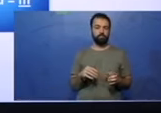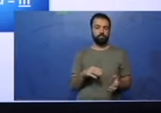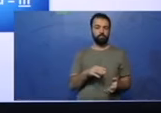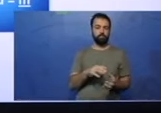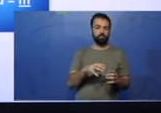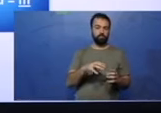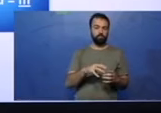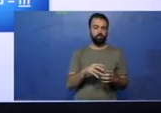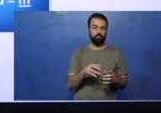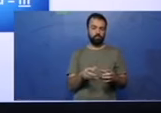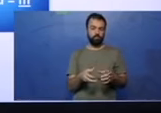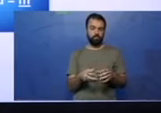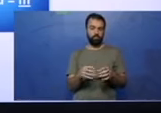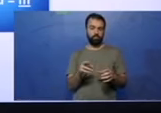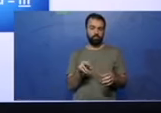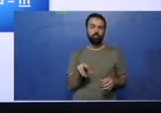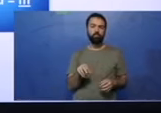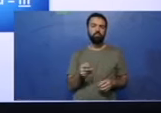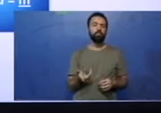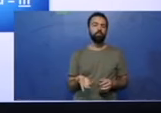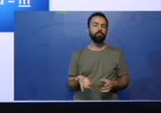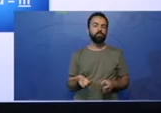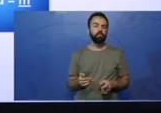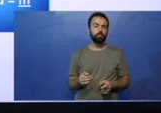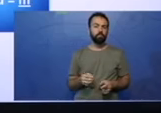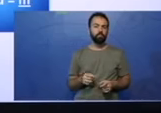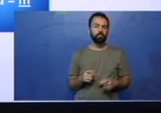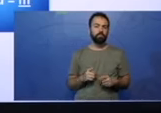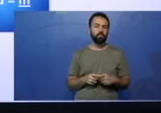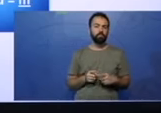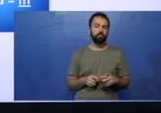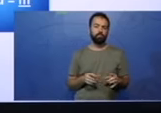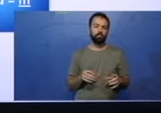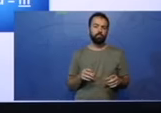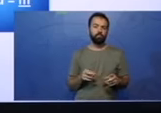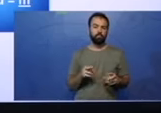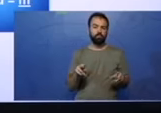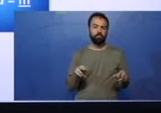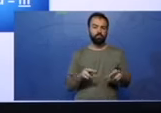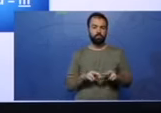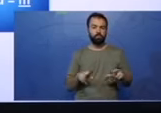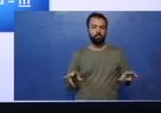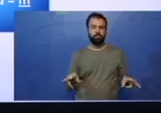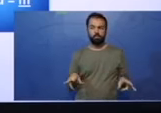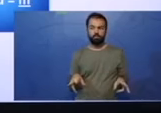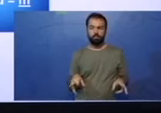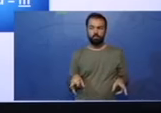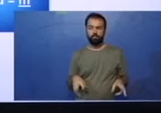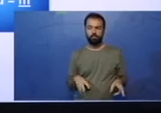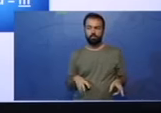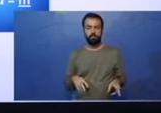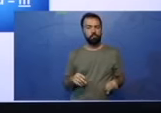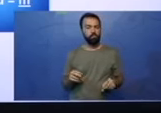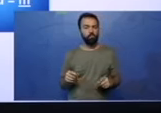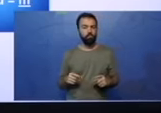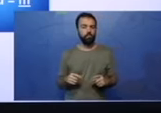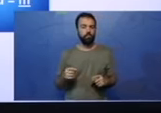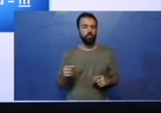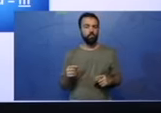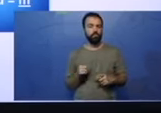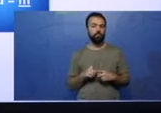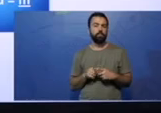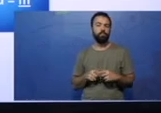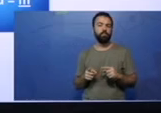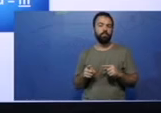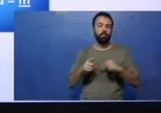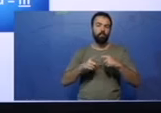apresentam comportamentos diferentes? Então, a gente pode notar que o que determina isso, na verdade, é o material